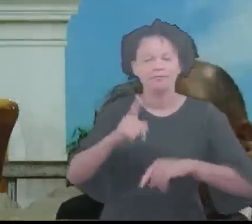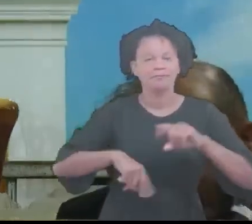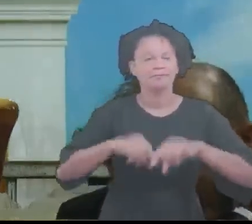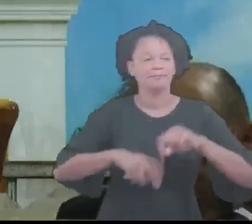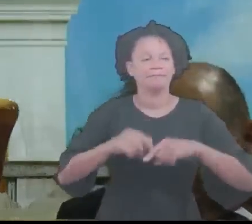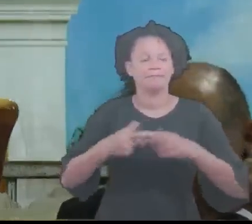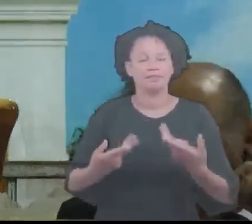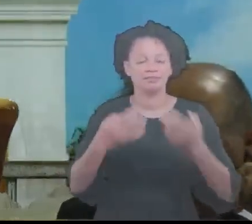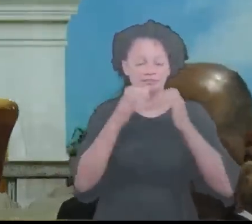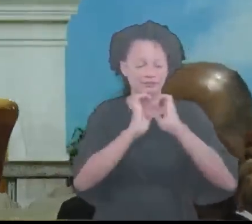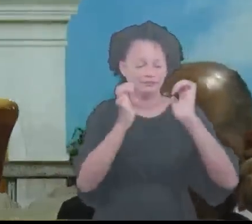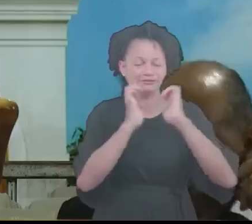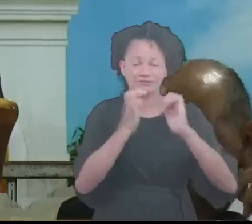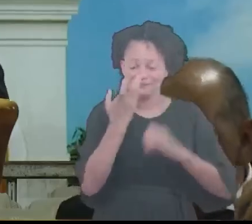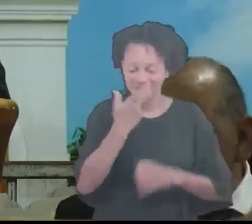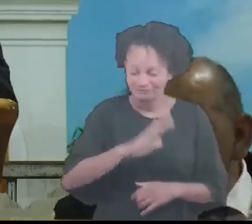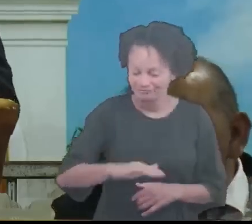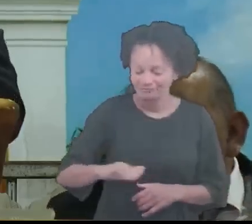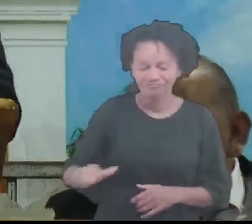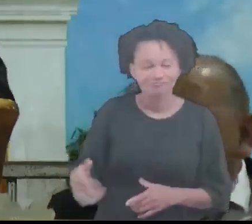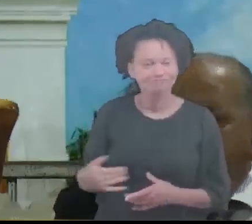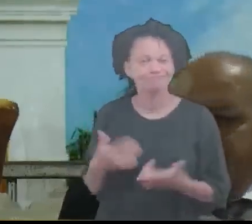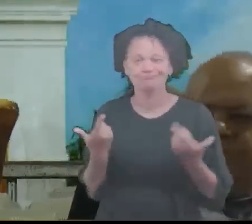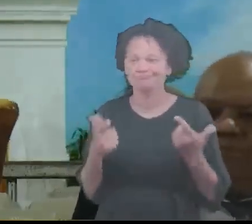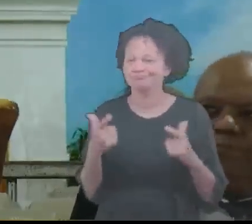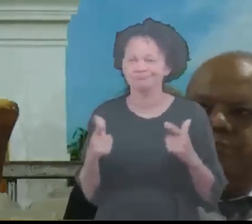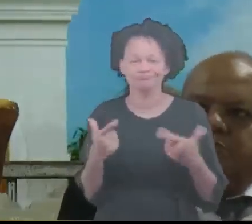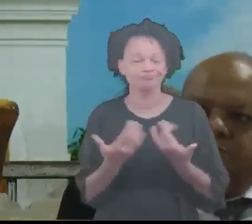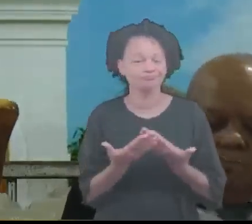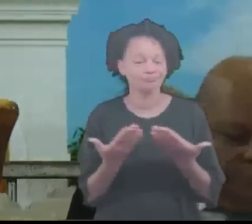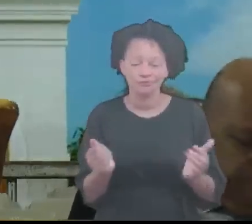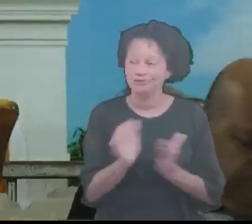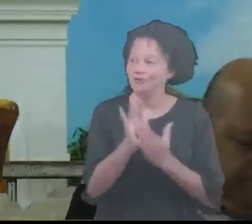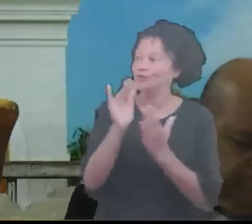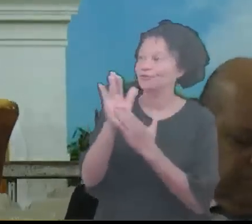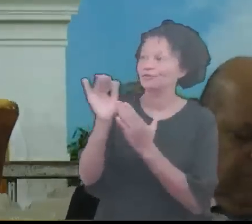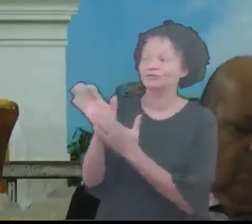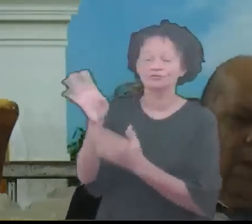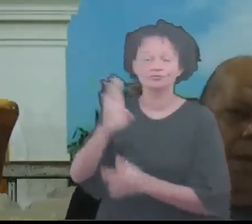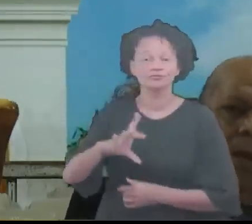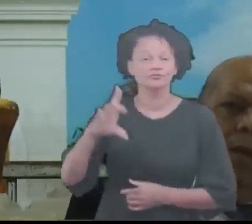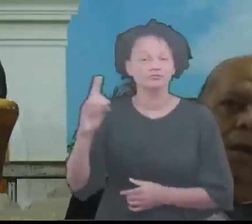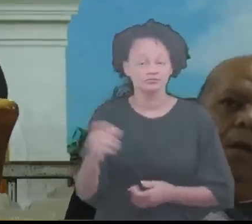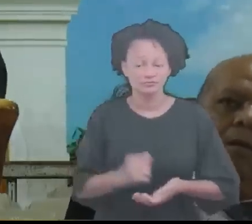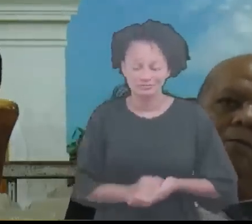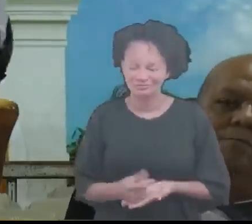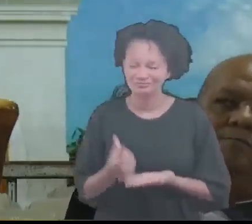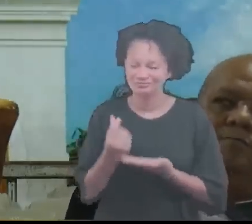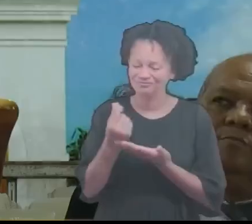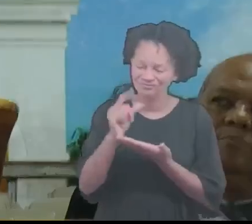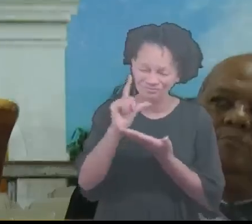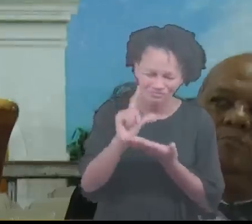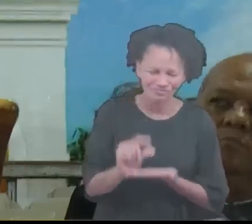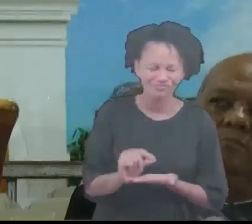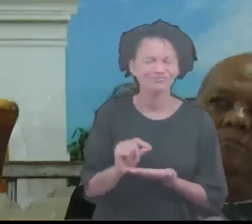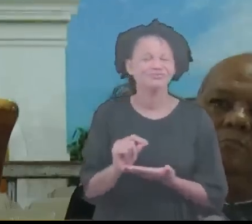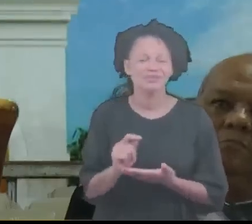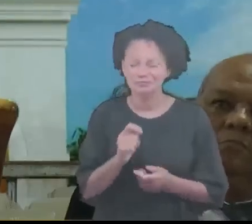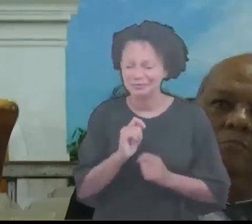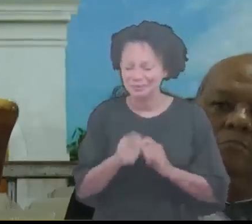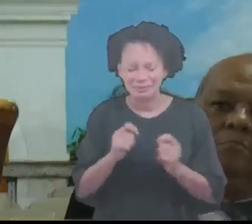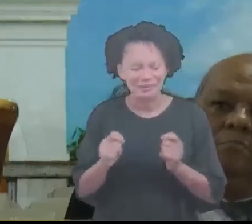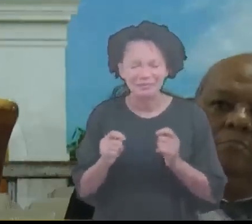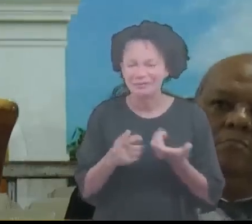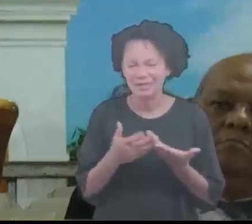de evangelização de criança. Nós não tínhamos. Louvado seja Deus, a renda só dava para